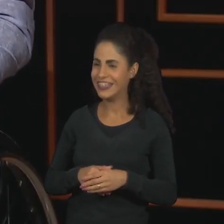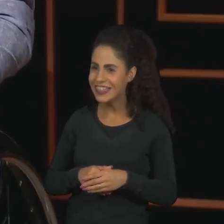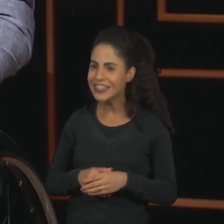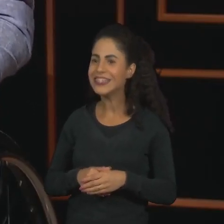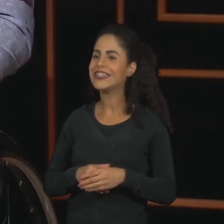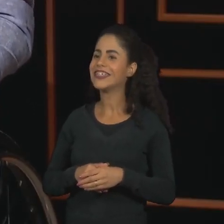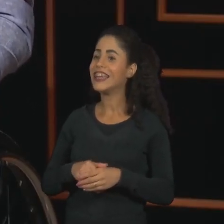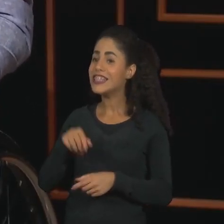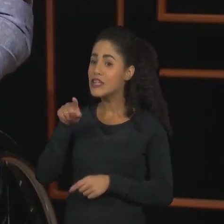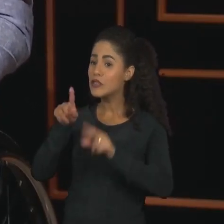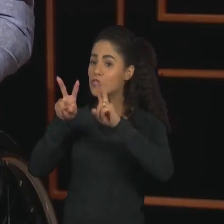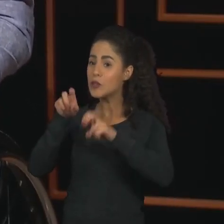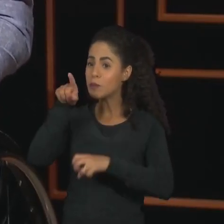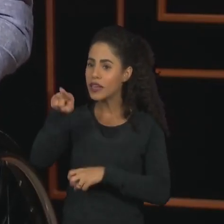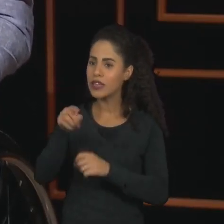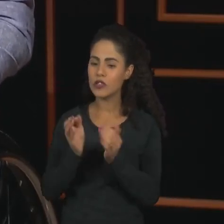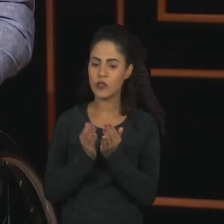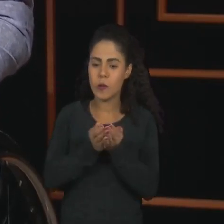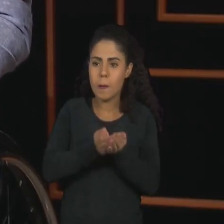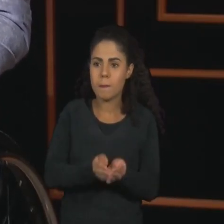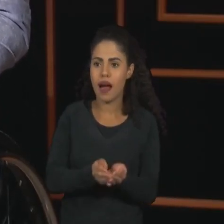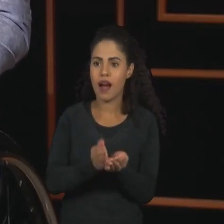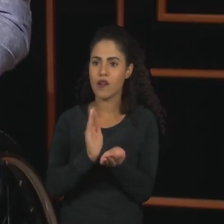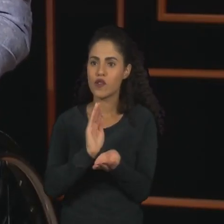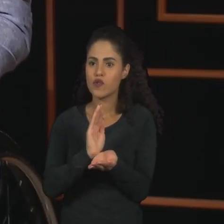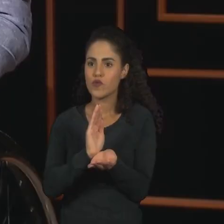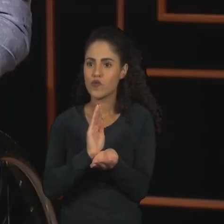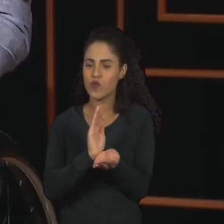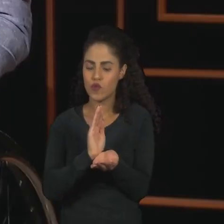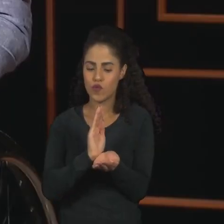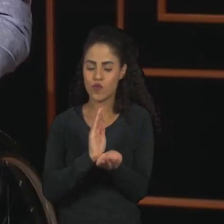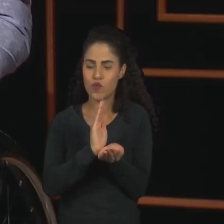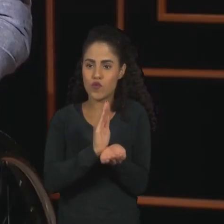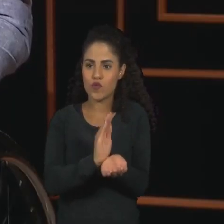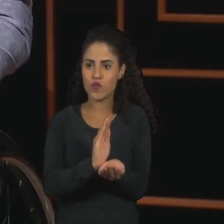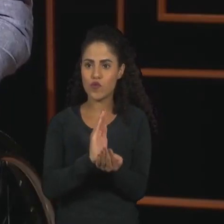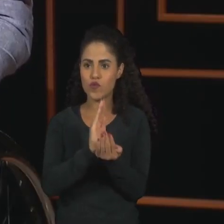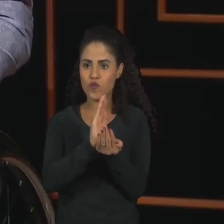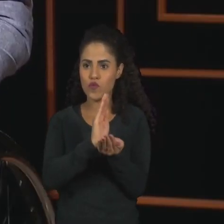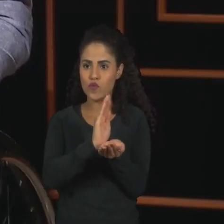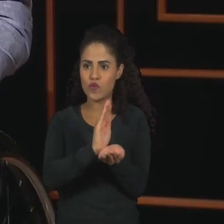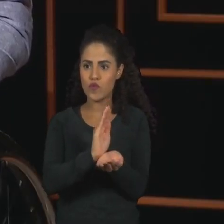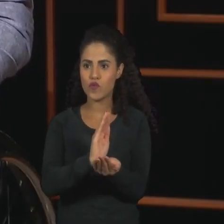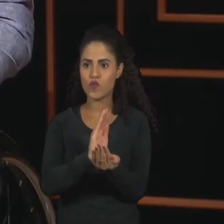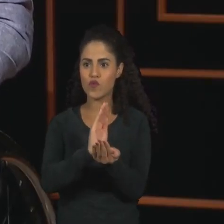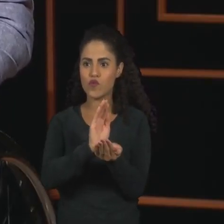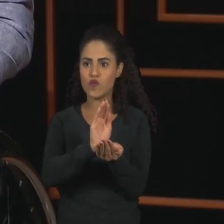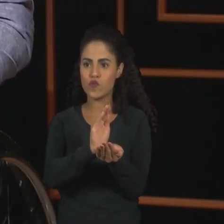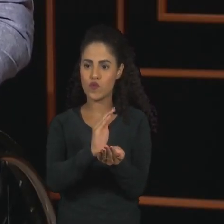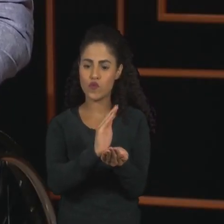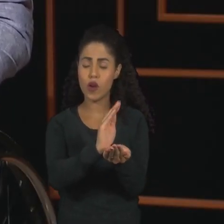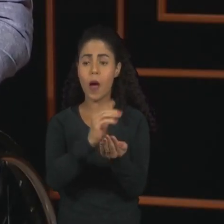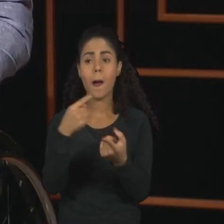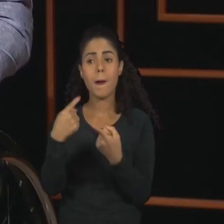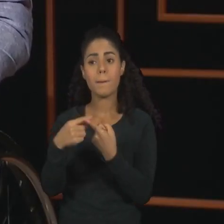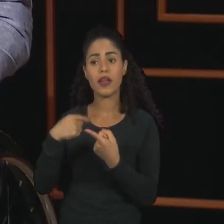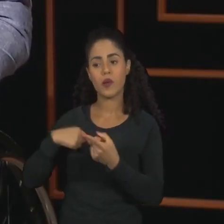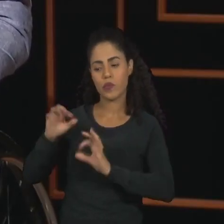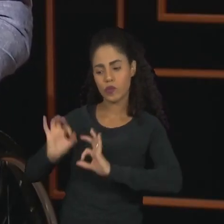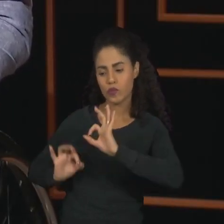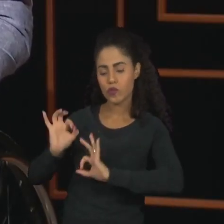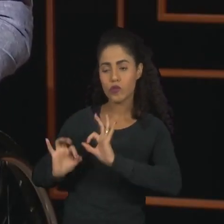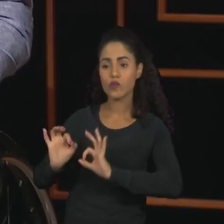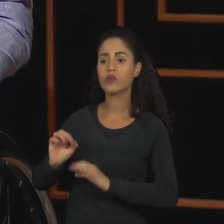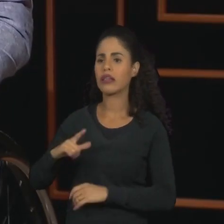Essa questão da vela hoje rebate muito na minha escultura. Né? Eu tenho, inclusive,